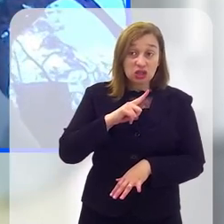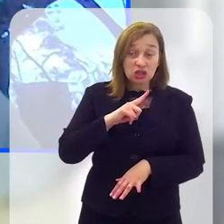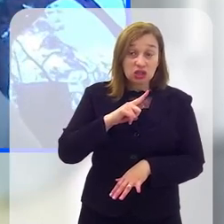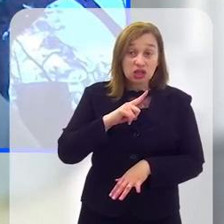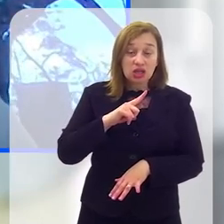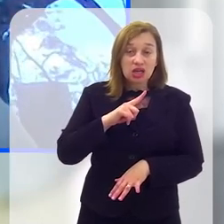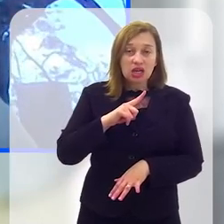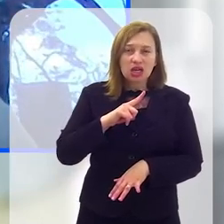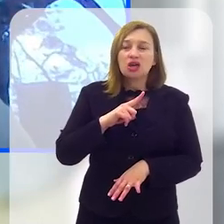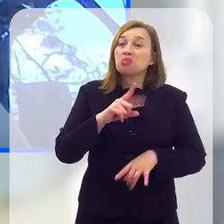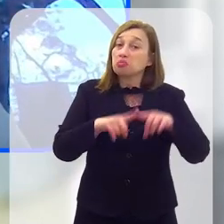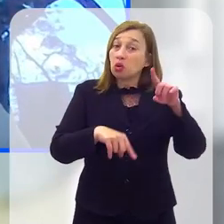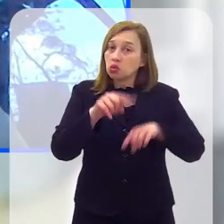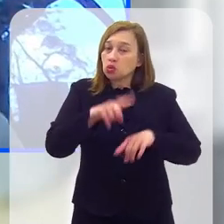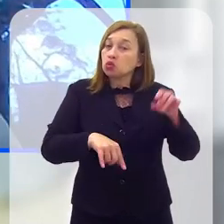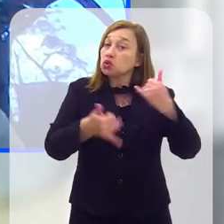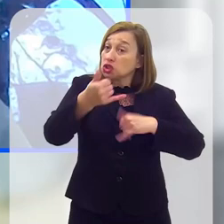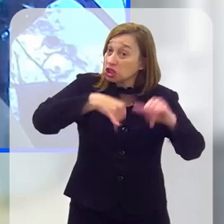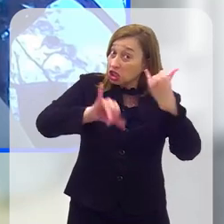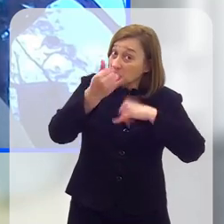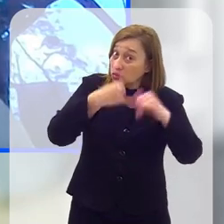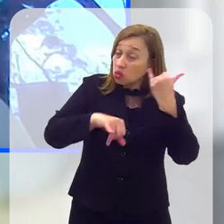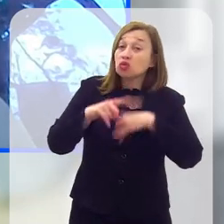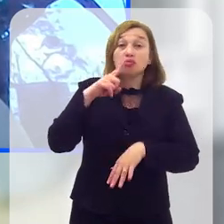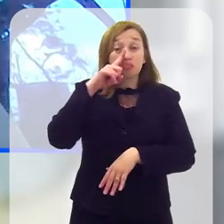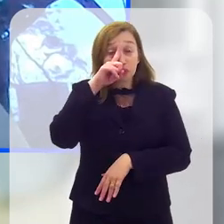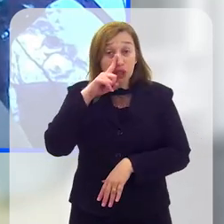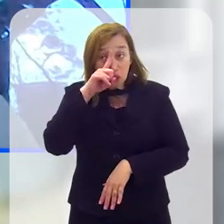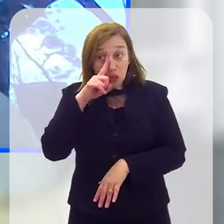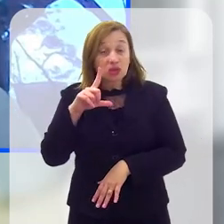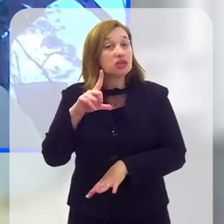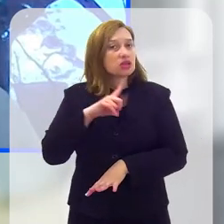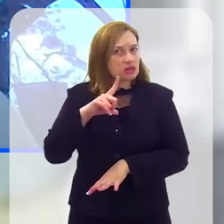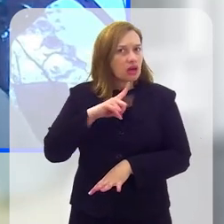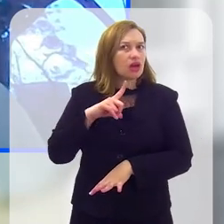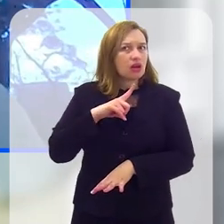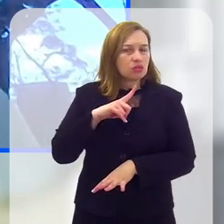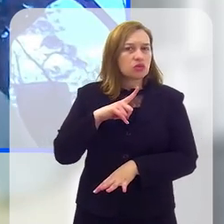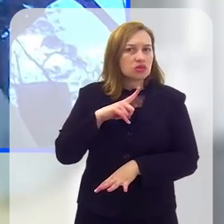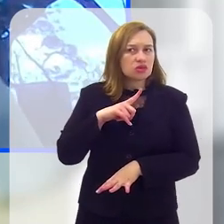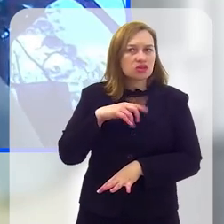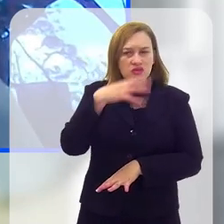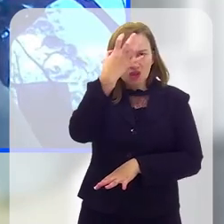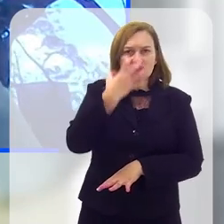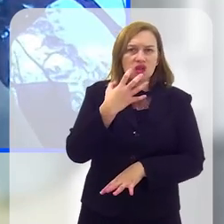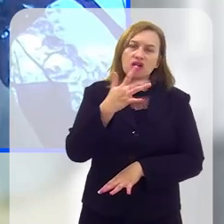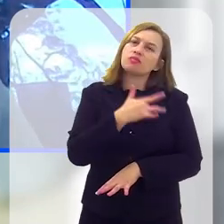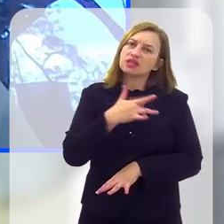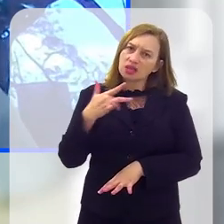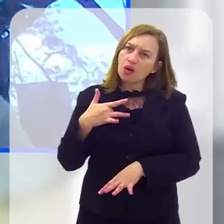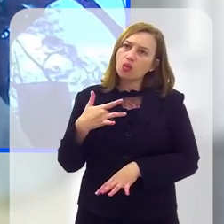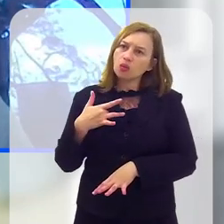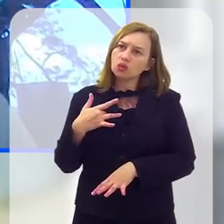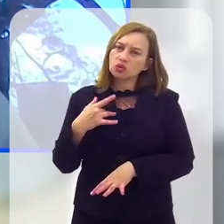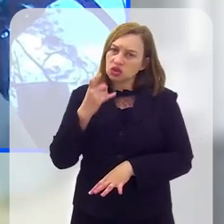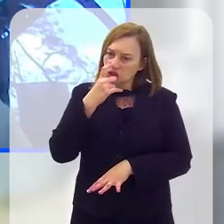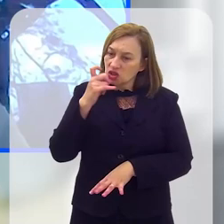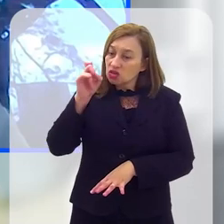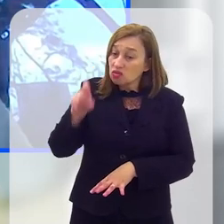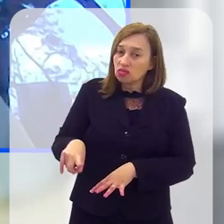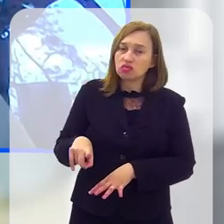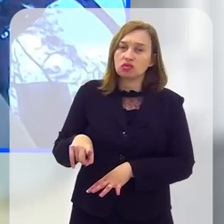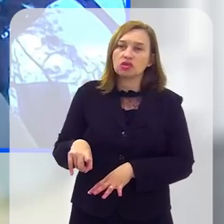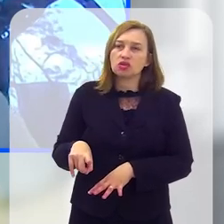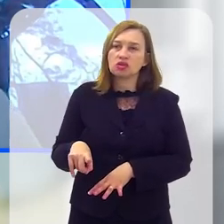E esses sim são elementos químicos que nós já temos conhecimento técnico de que são gravíssimos para a saúde,